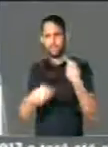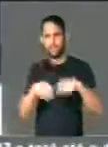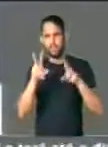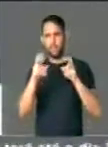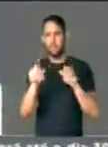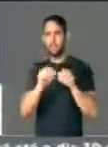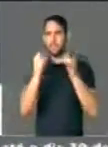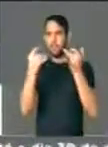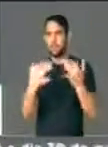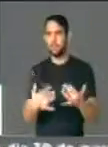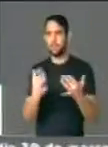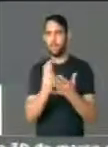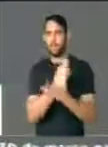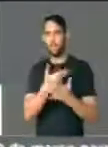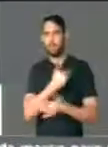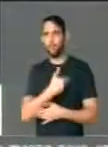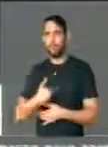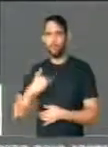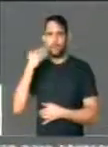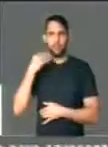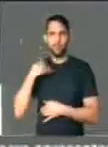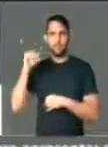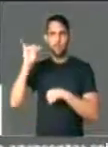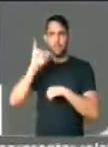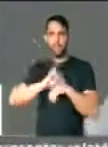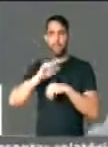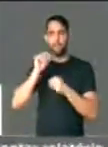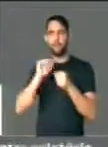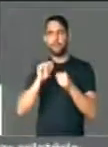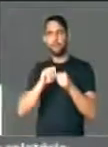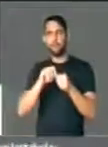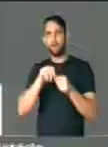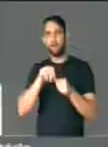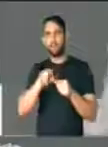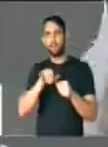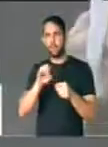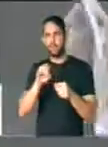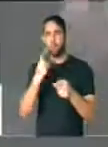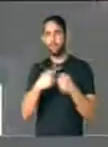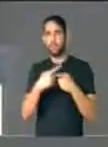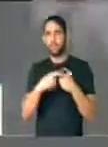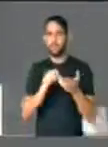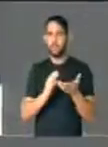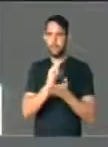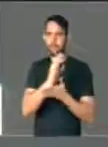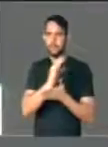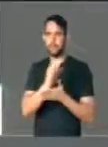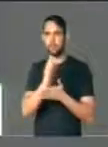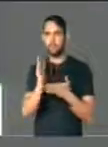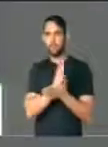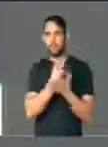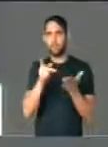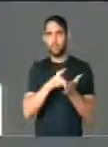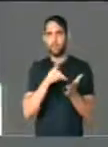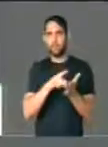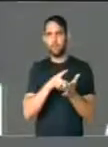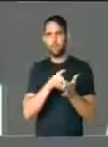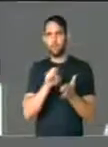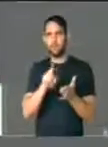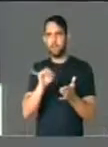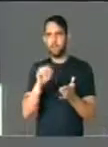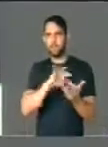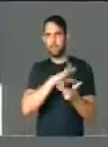a explicação é que o governo, o Banco Central, fica com um mico, porque os investidores, ou melhor dizendo, os